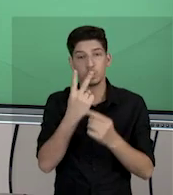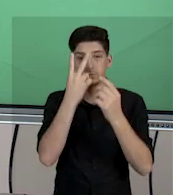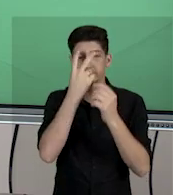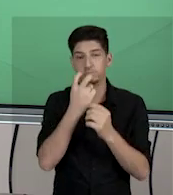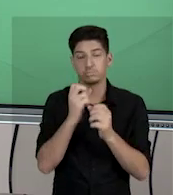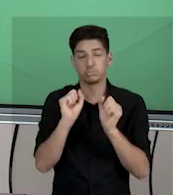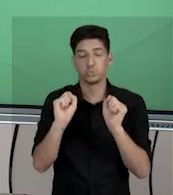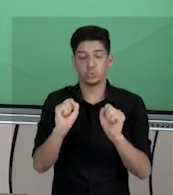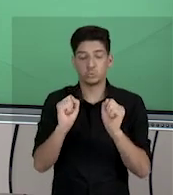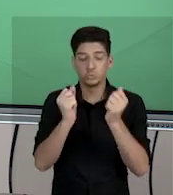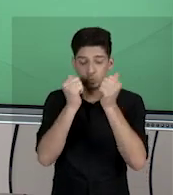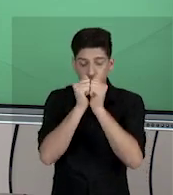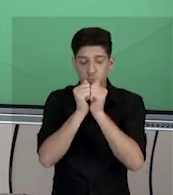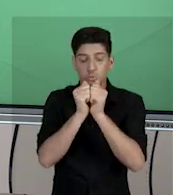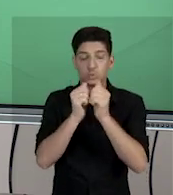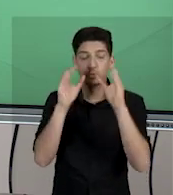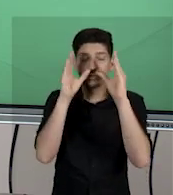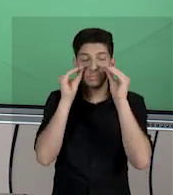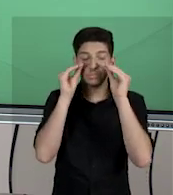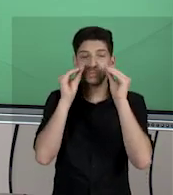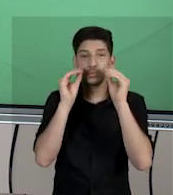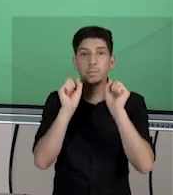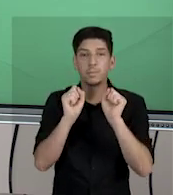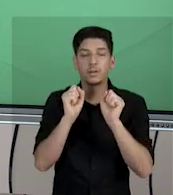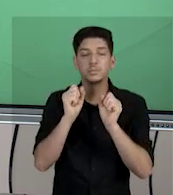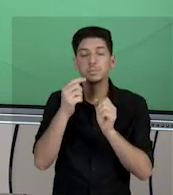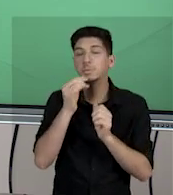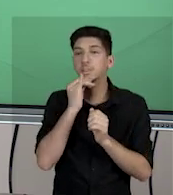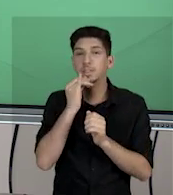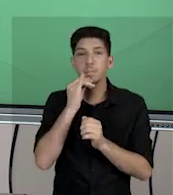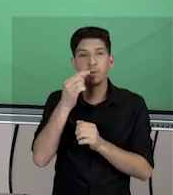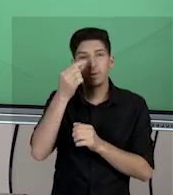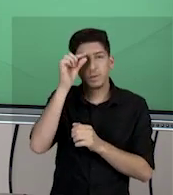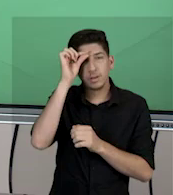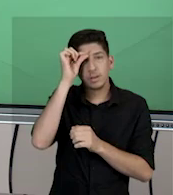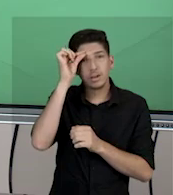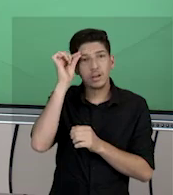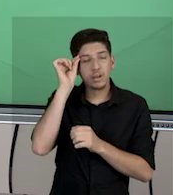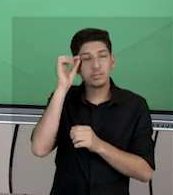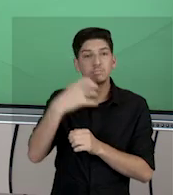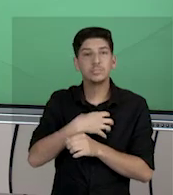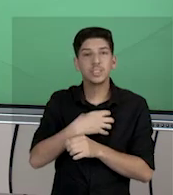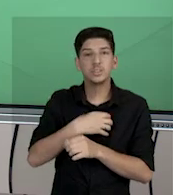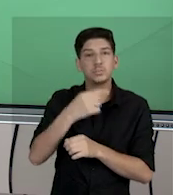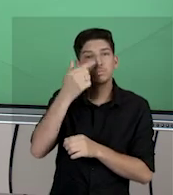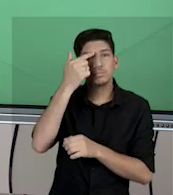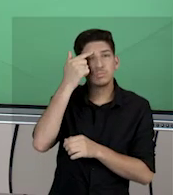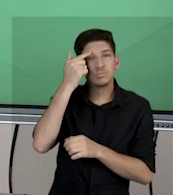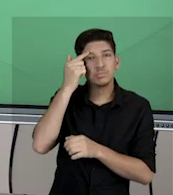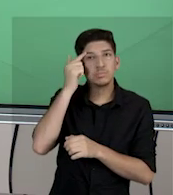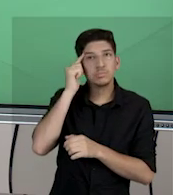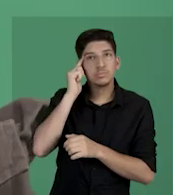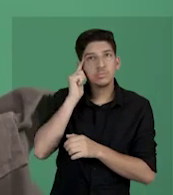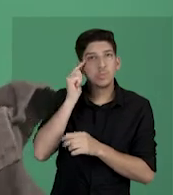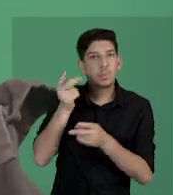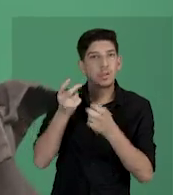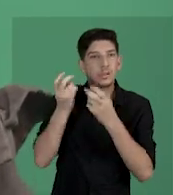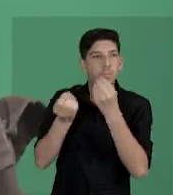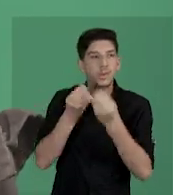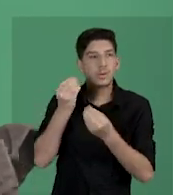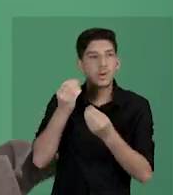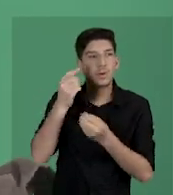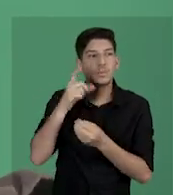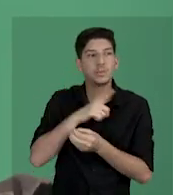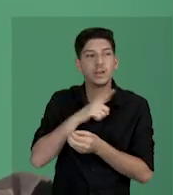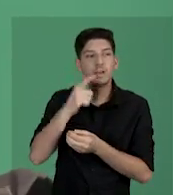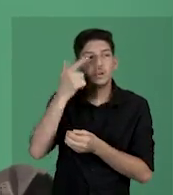se tocar. Então, vamos tocar a sobrancelha. Vamos senti-la, vamos ver como que ela está localizada aqui logo